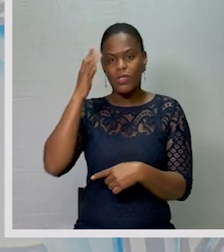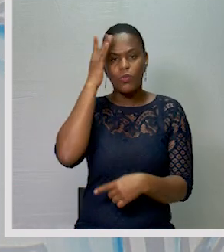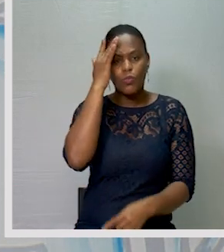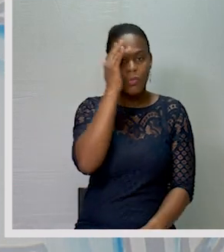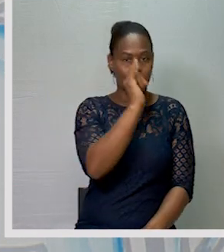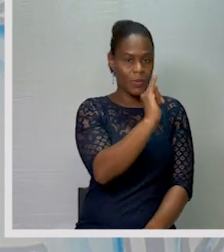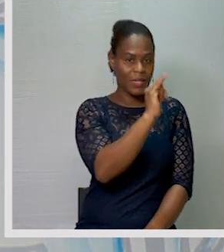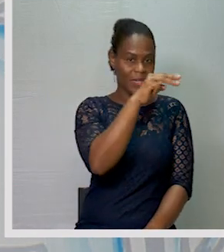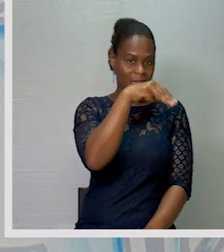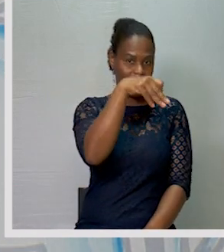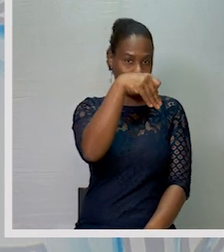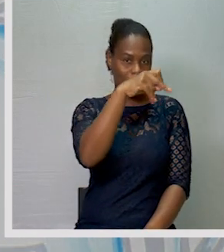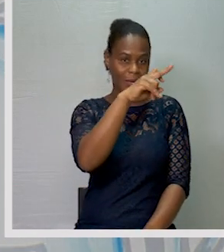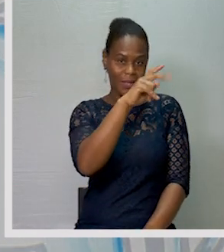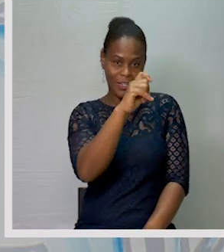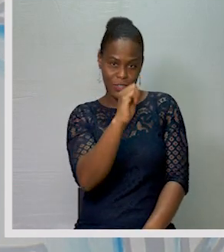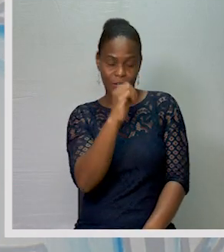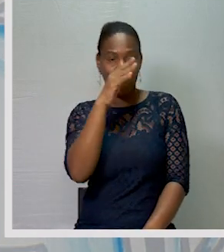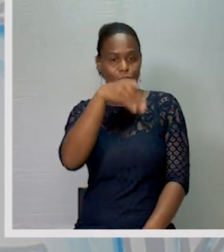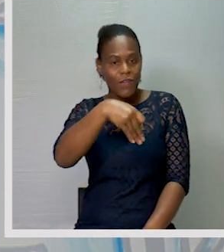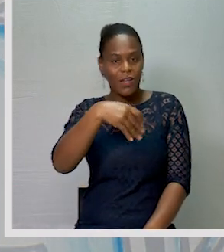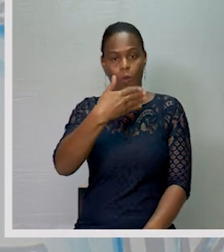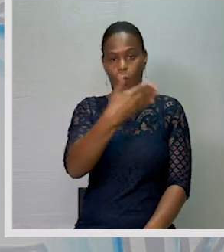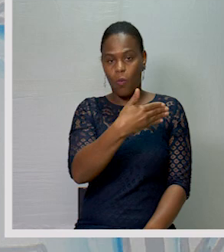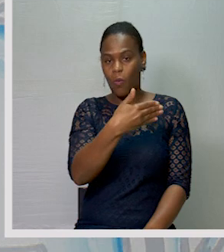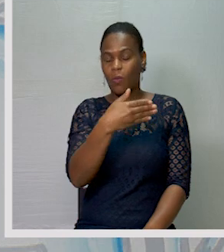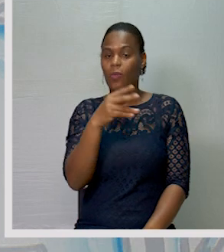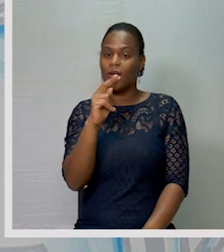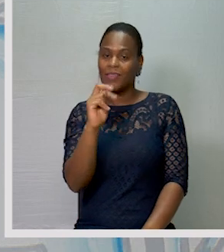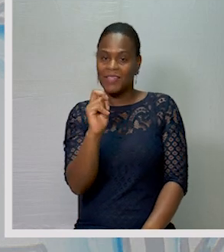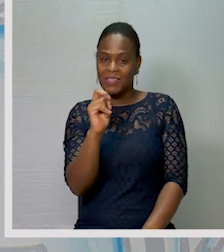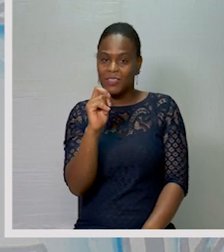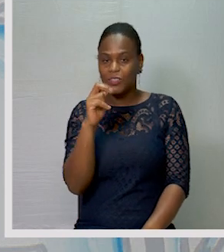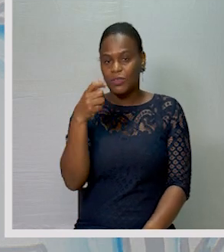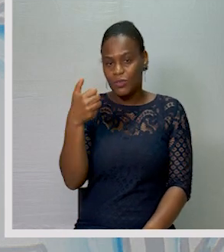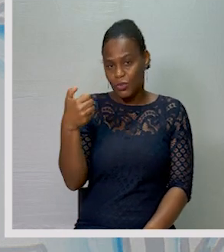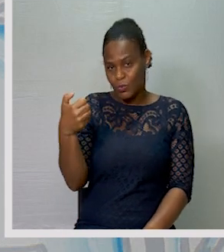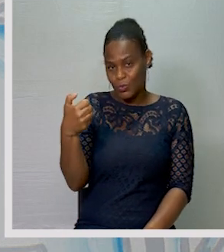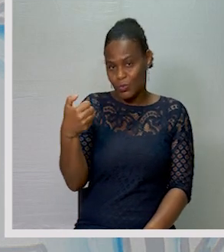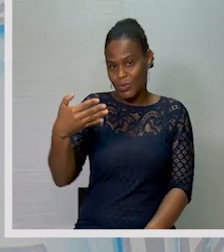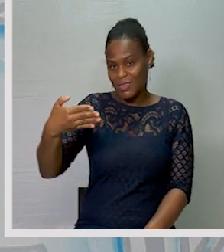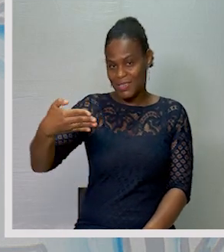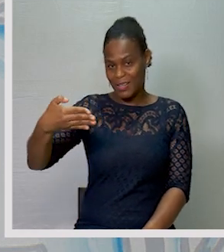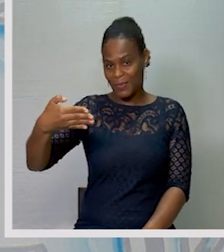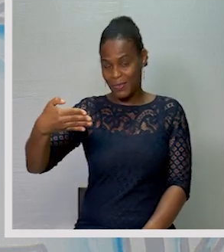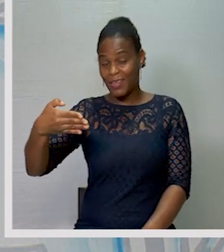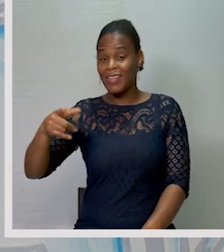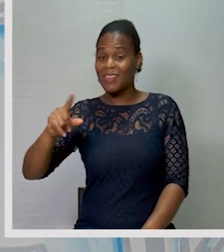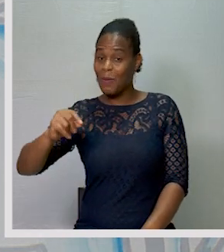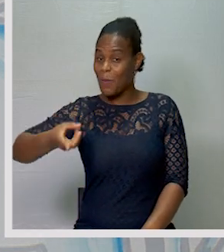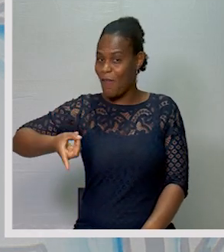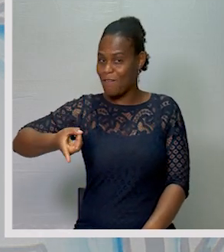que os números ímpares terminam em 1, 3, 5,